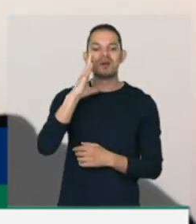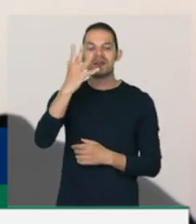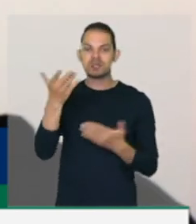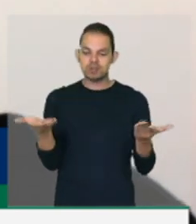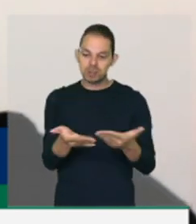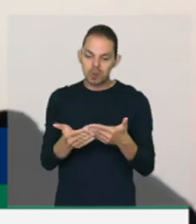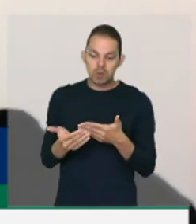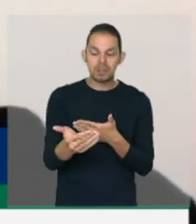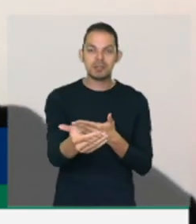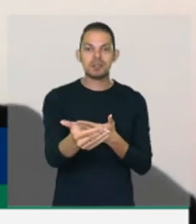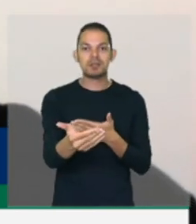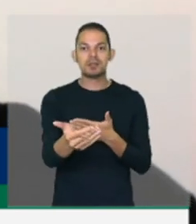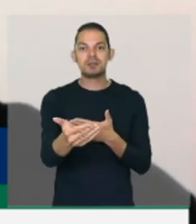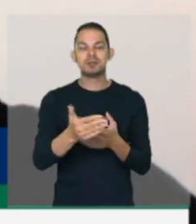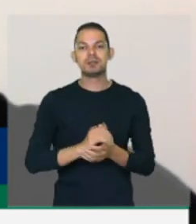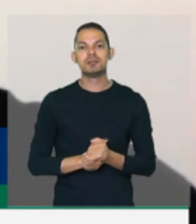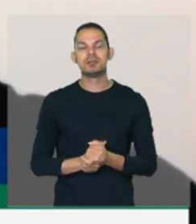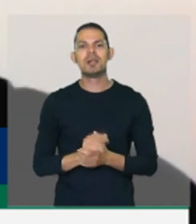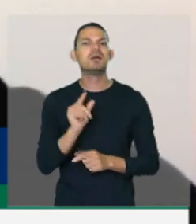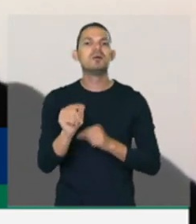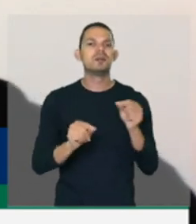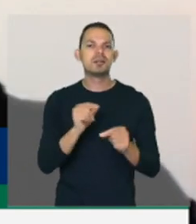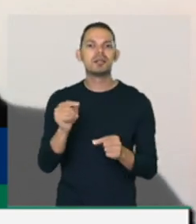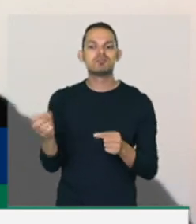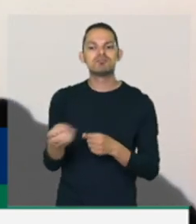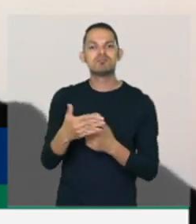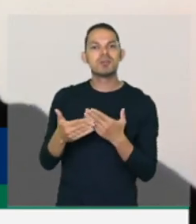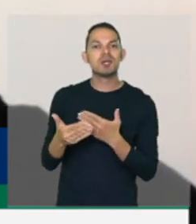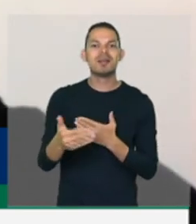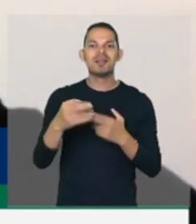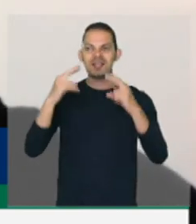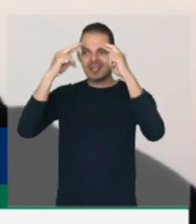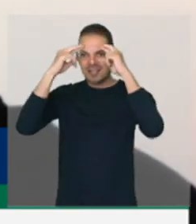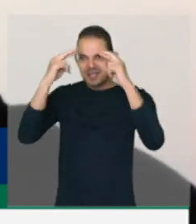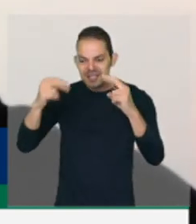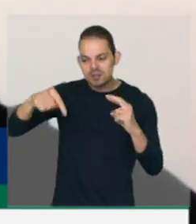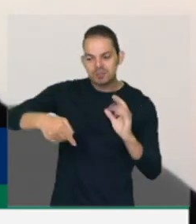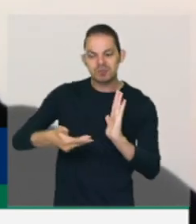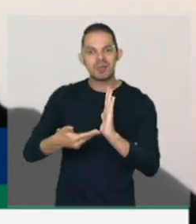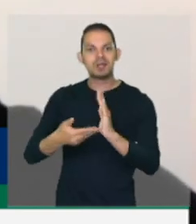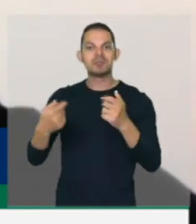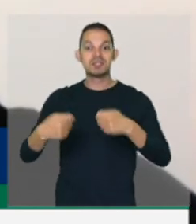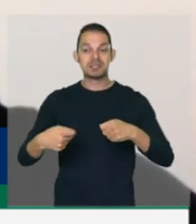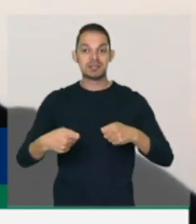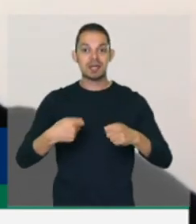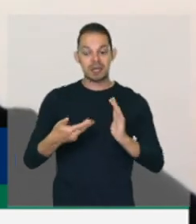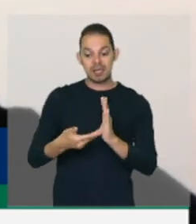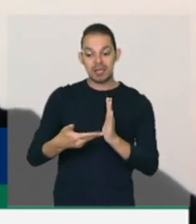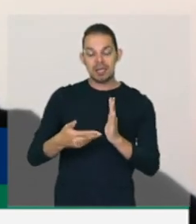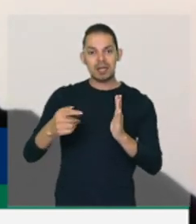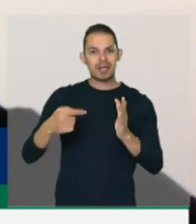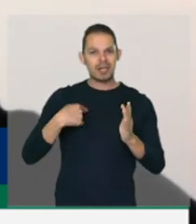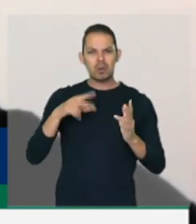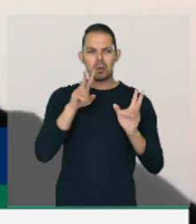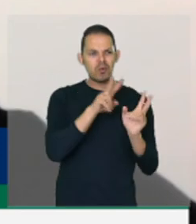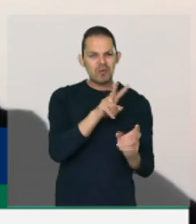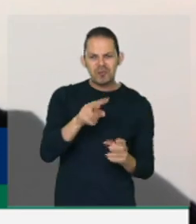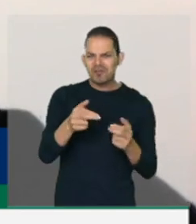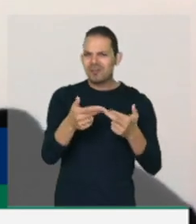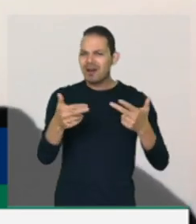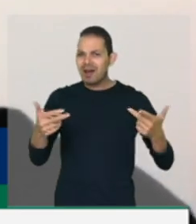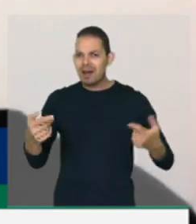diante, em que teremos um pouco mais de respeito na casa. Eu assisti nessa casa, presidente, vários embates. O senhor